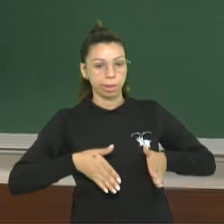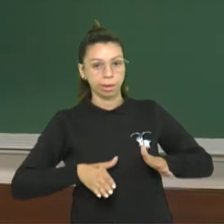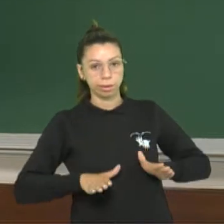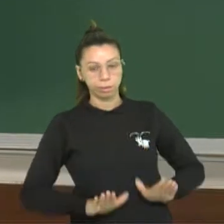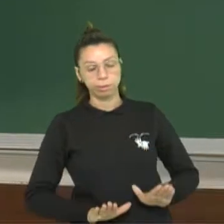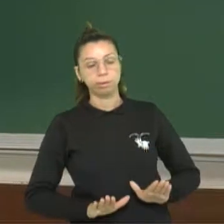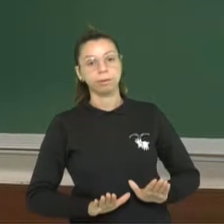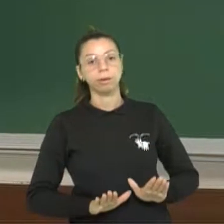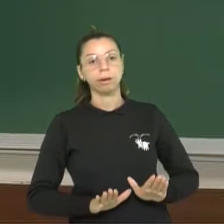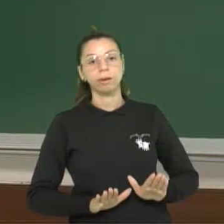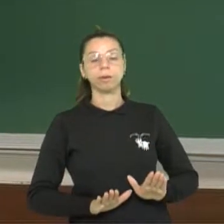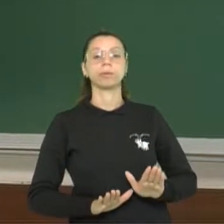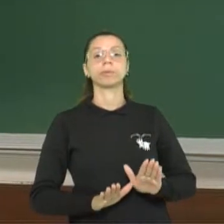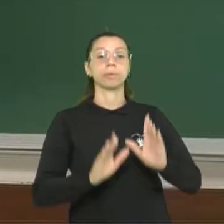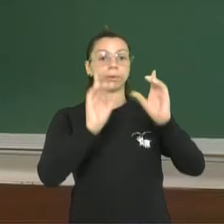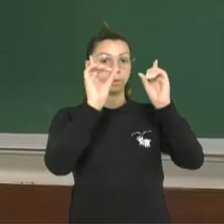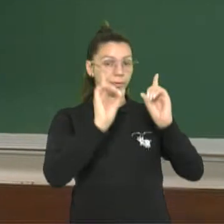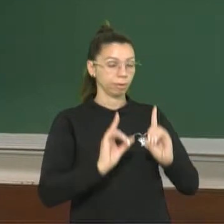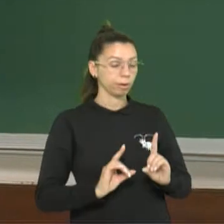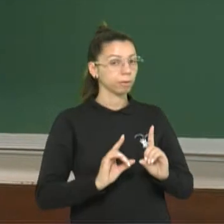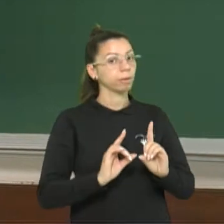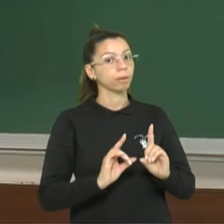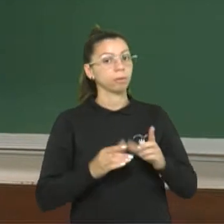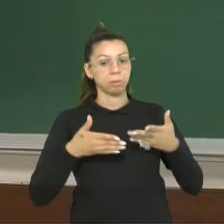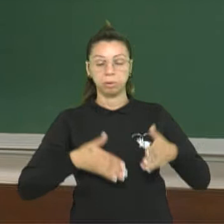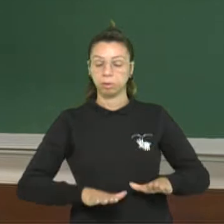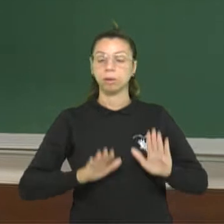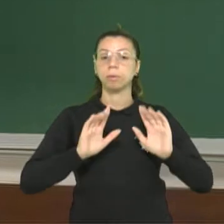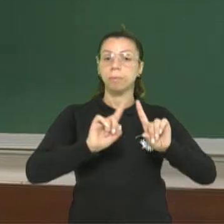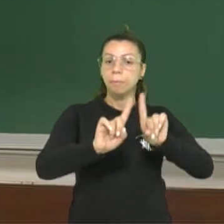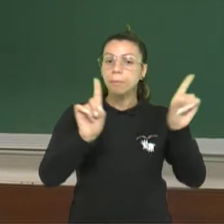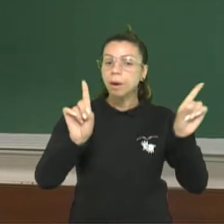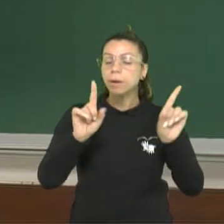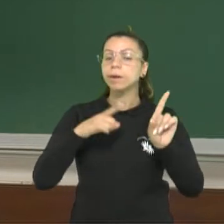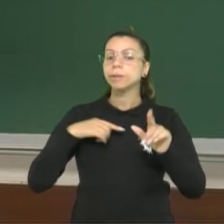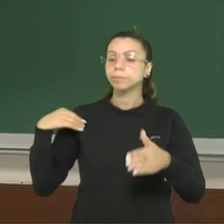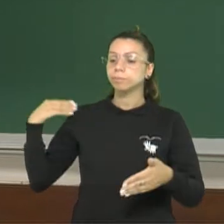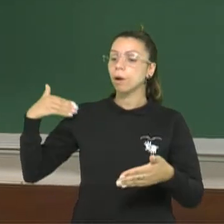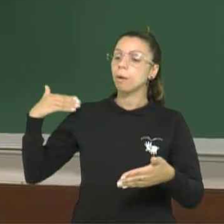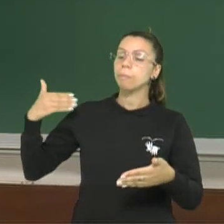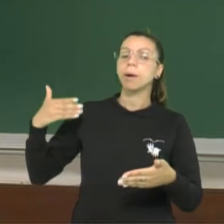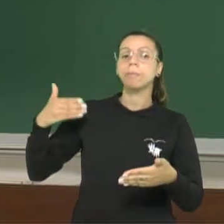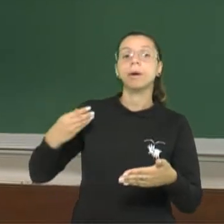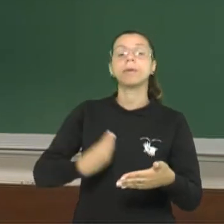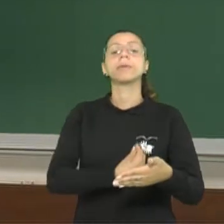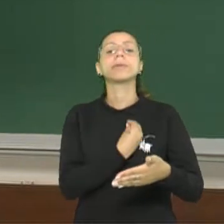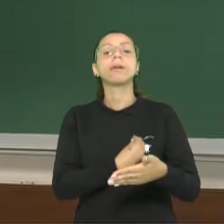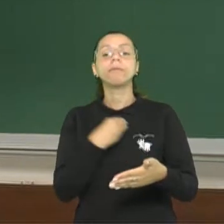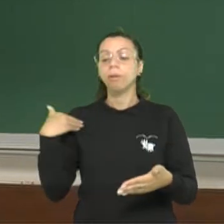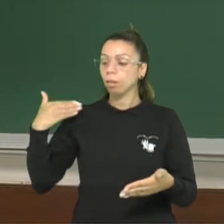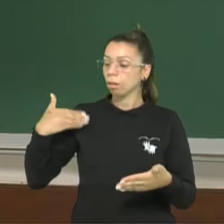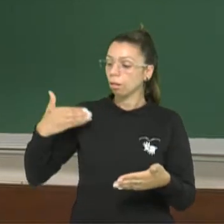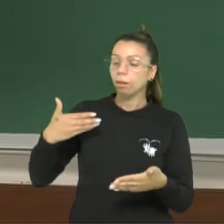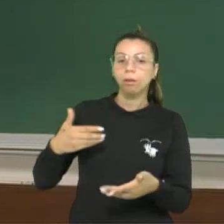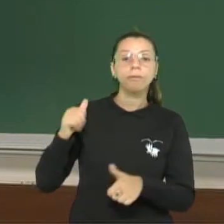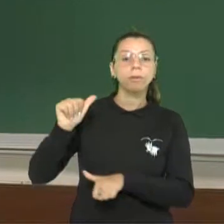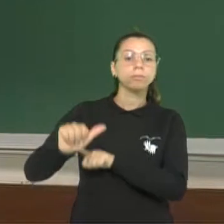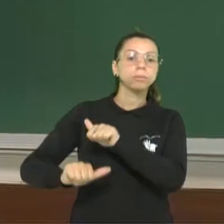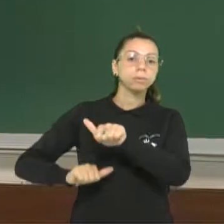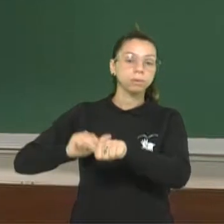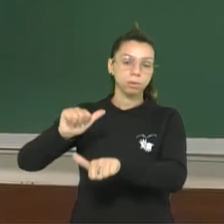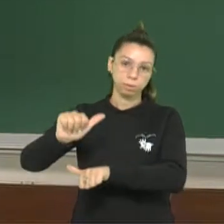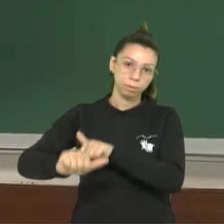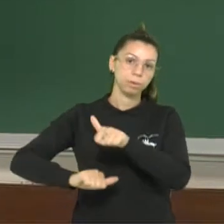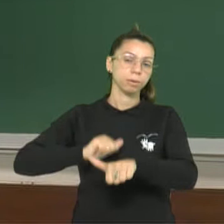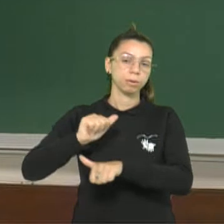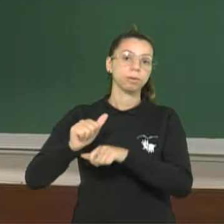essas discapacidades, com esses problemas, só que no decorrer da vida eles desenvolveram essas